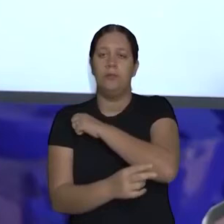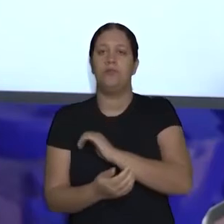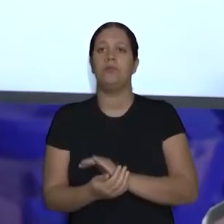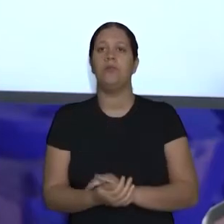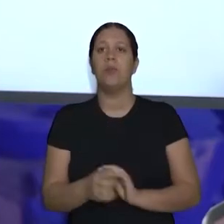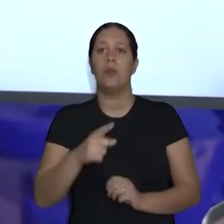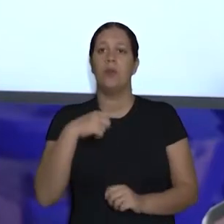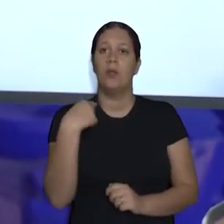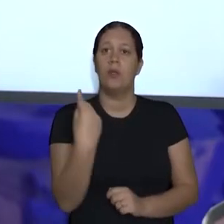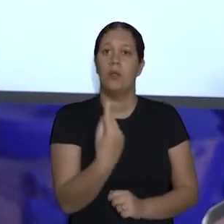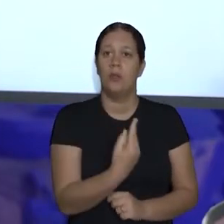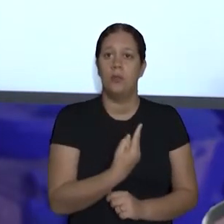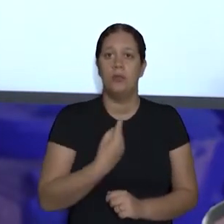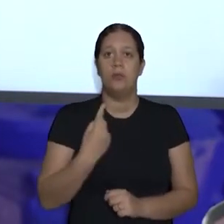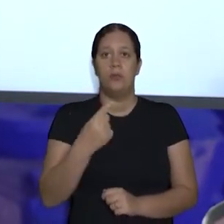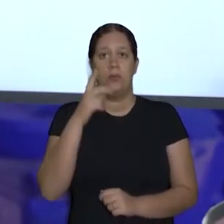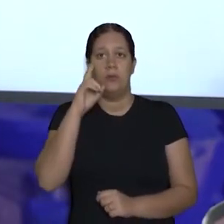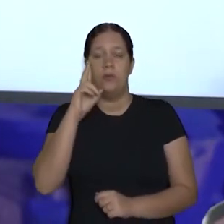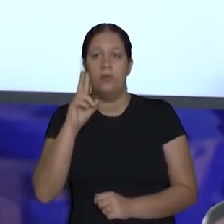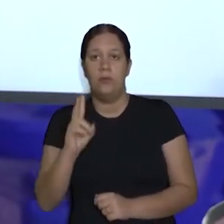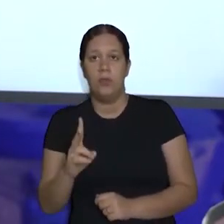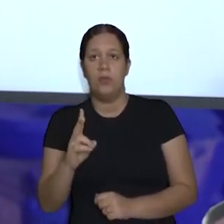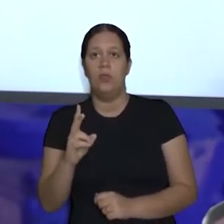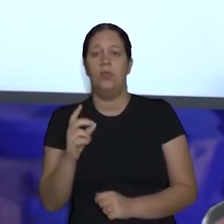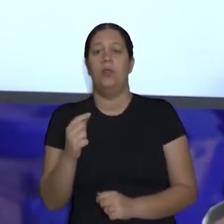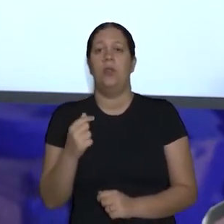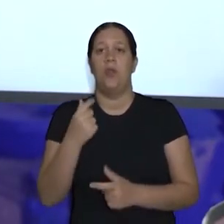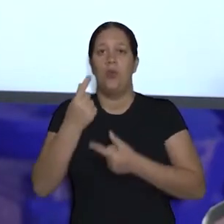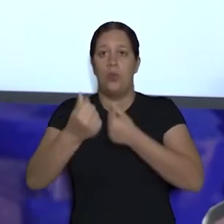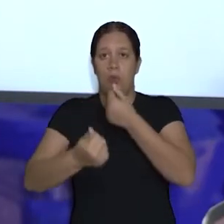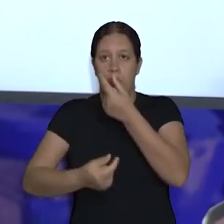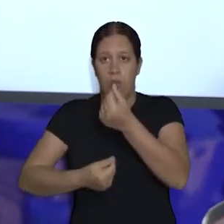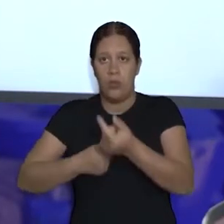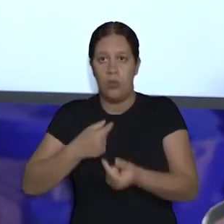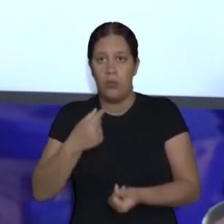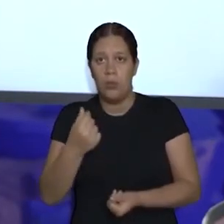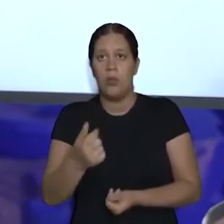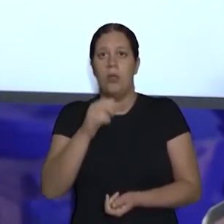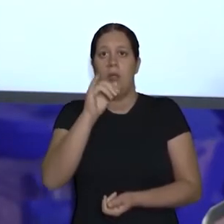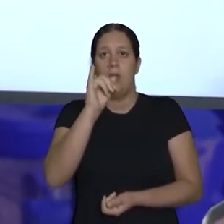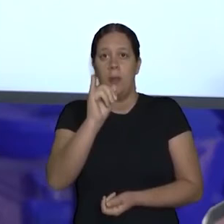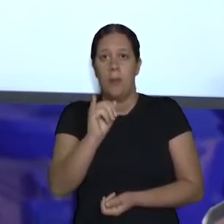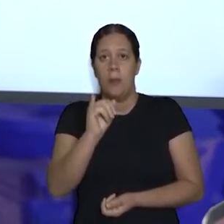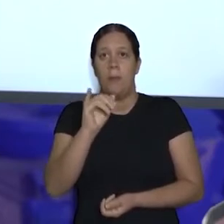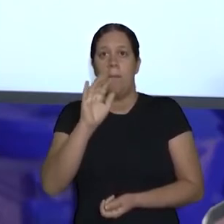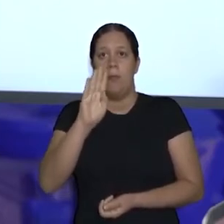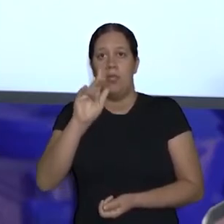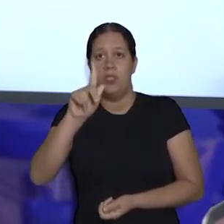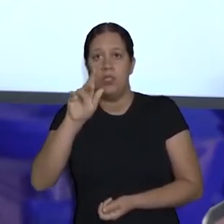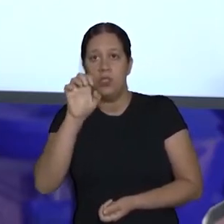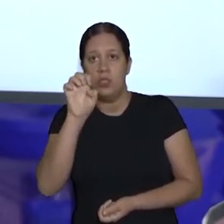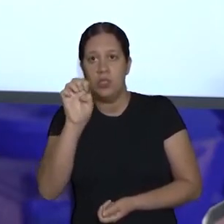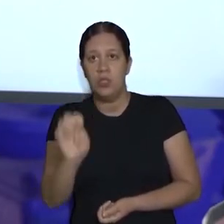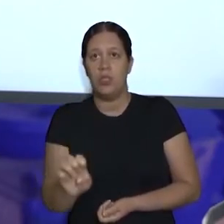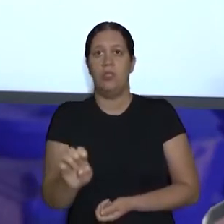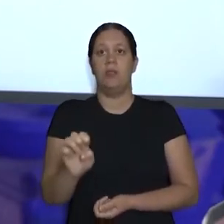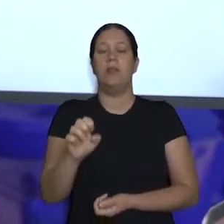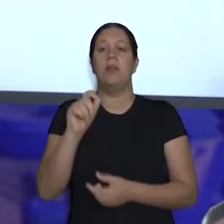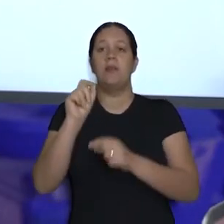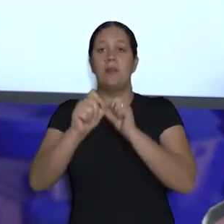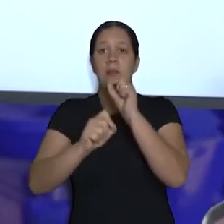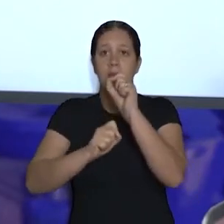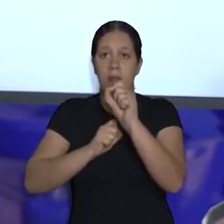Nós vemos também os indicadores socioeconômicos, que são fundamentais, como eu disse, pelo IBGE. O IBGE é que determina